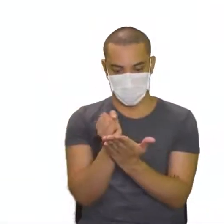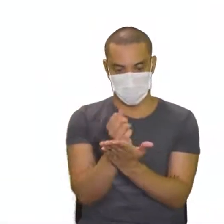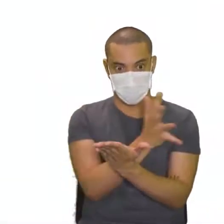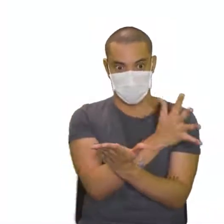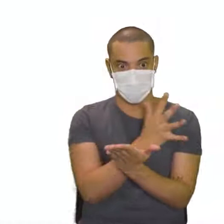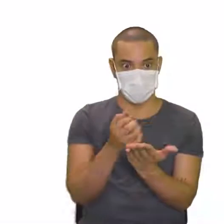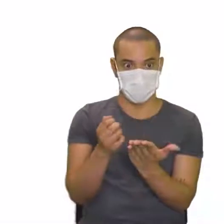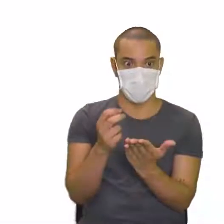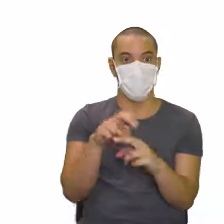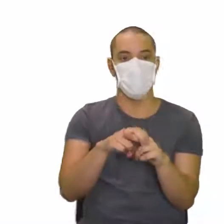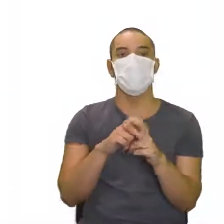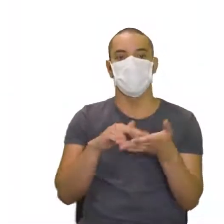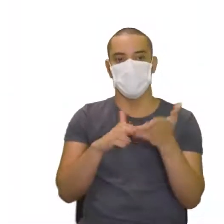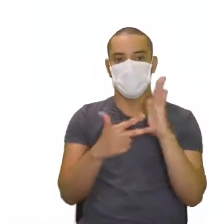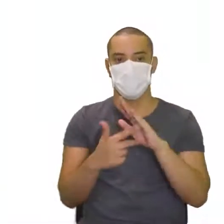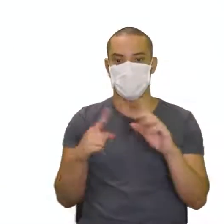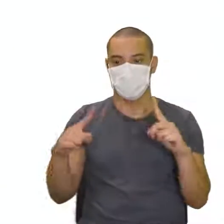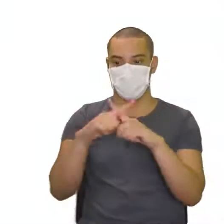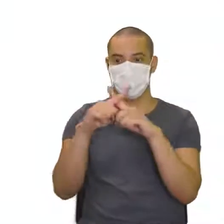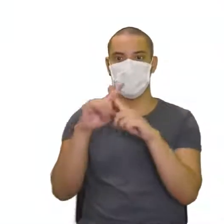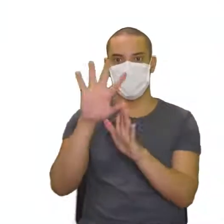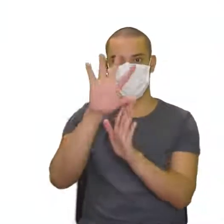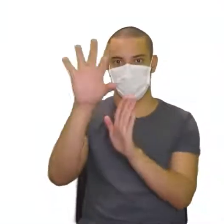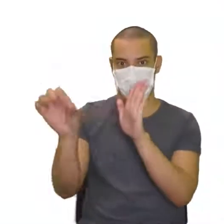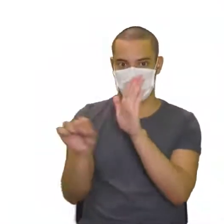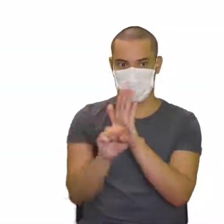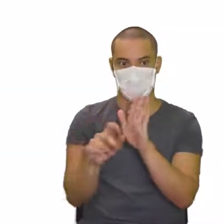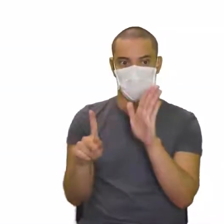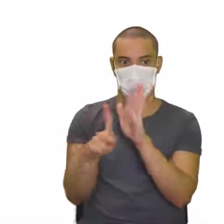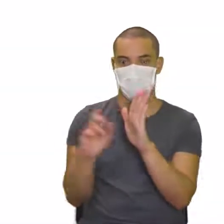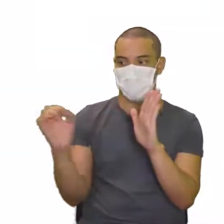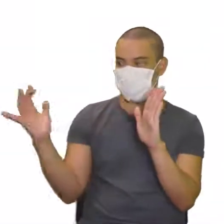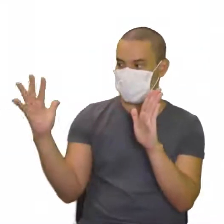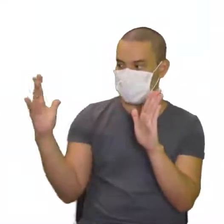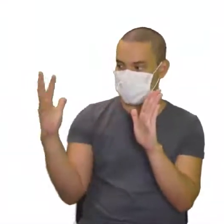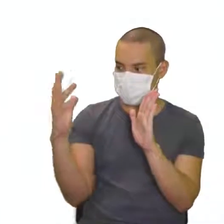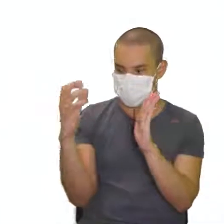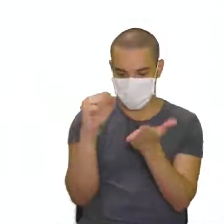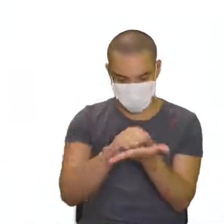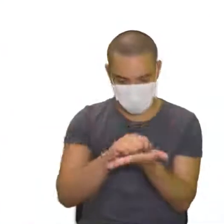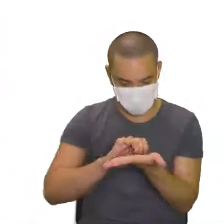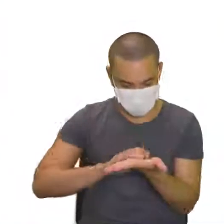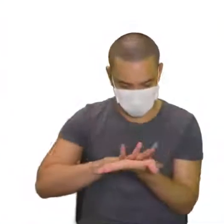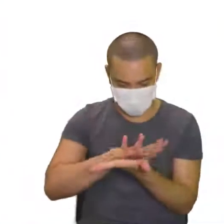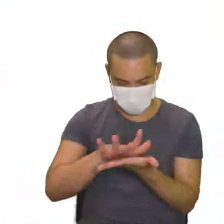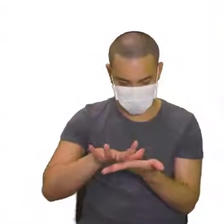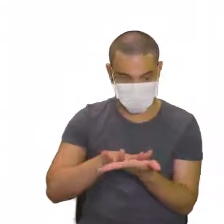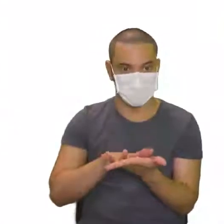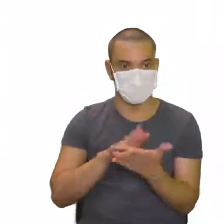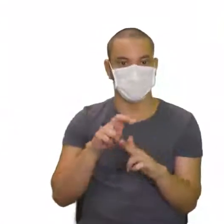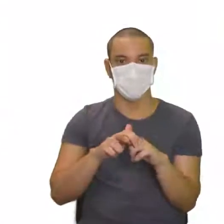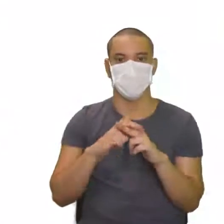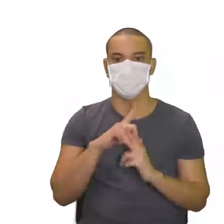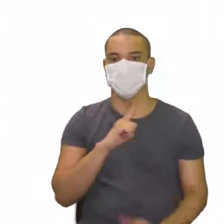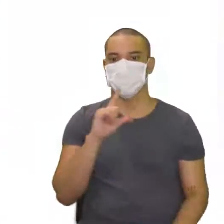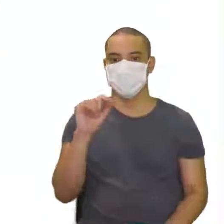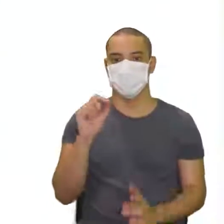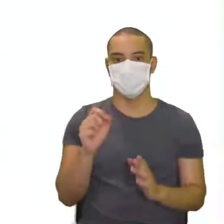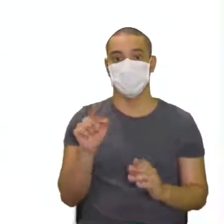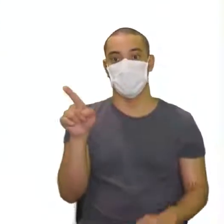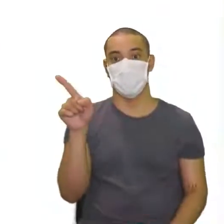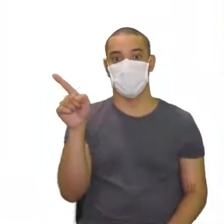pessoal? Então é representado, tá aqui o nosso símbolo do entrando, ok? E ali nós temos o